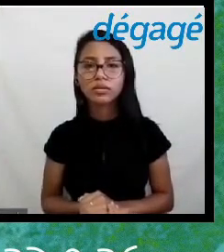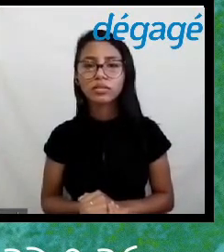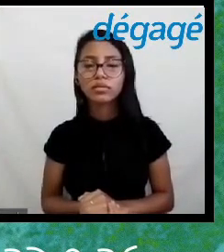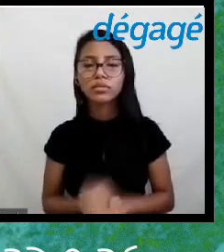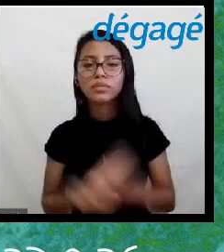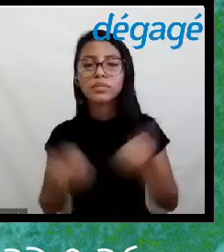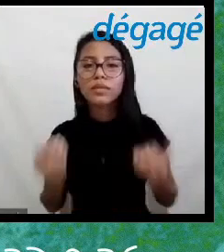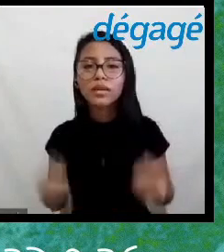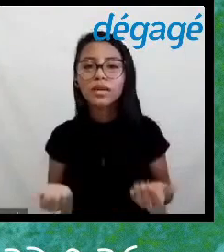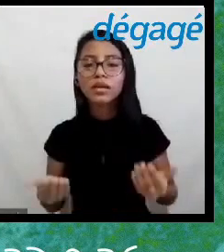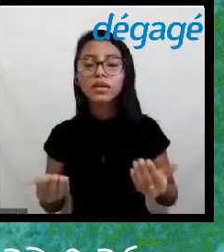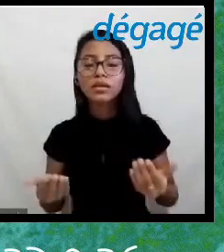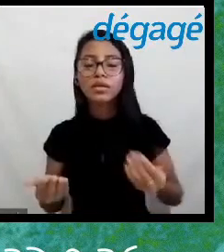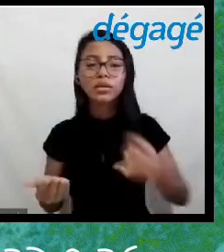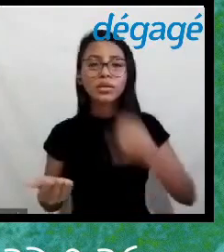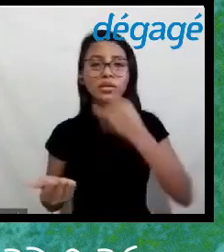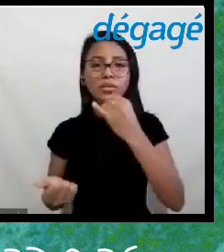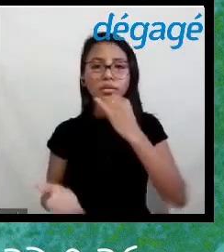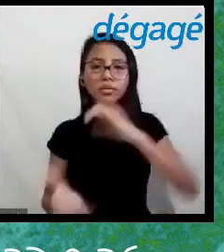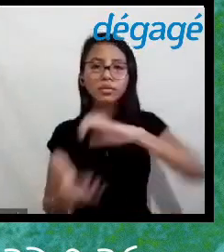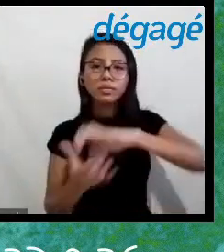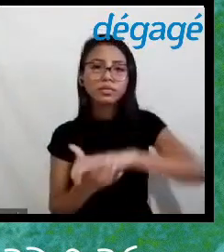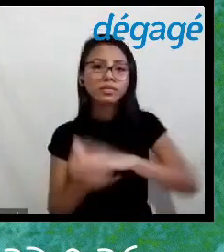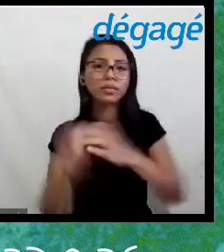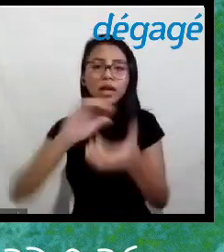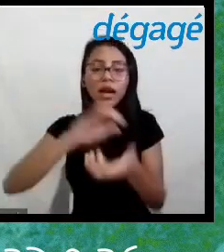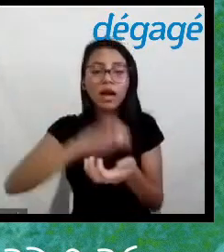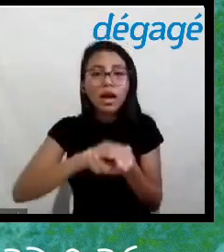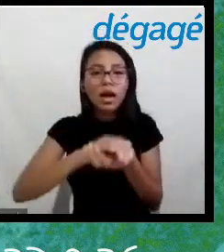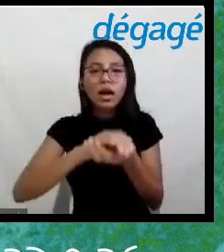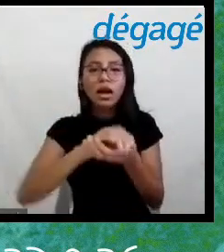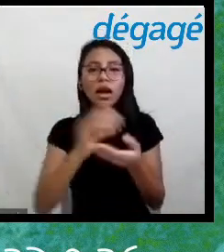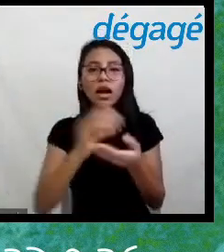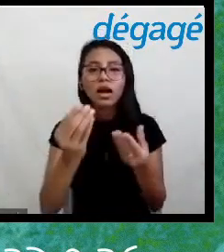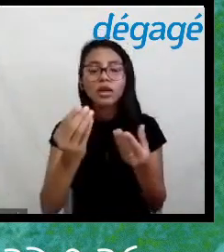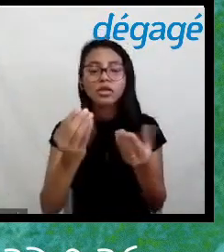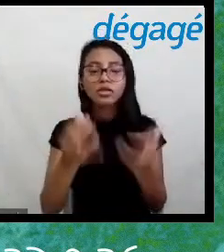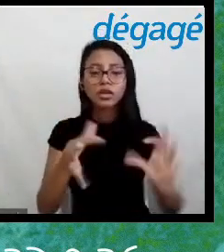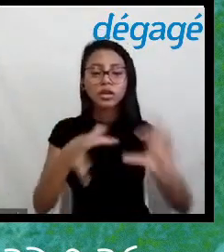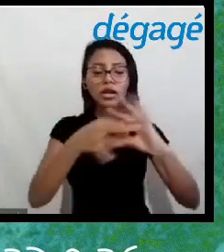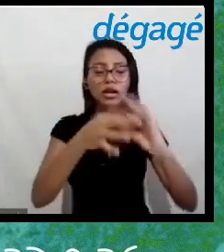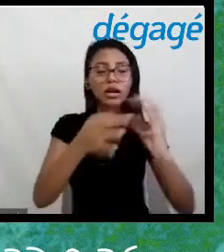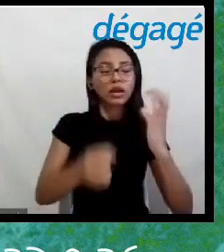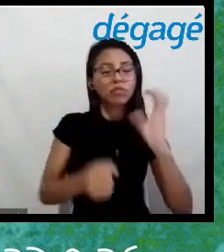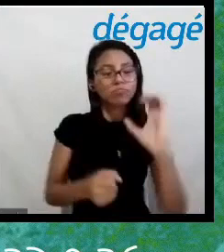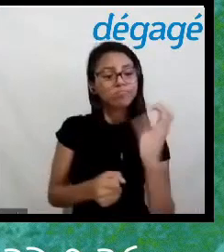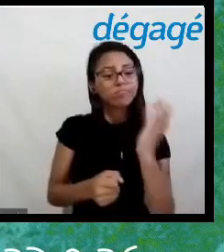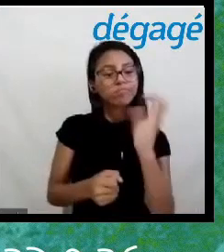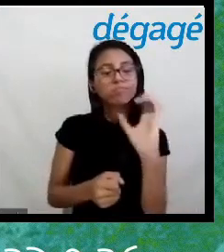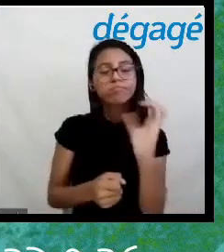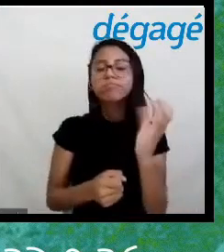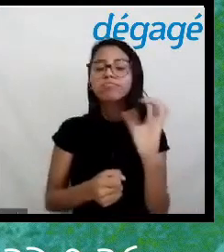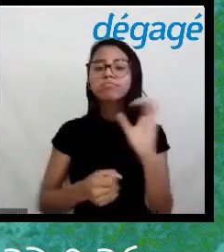mais da arte, talvez, e quis entrar numa coisa científica. Então,